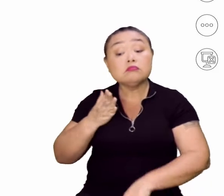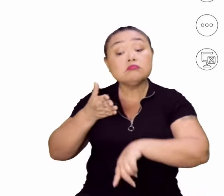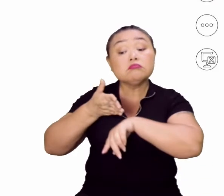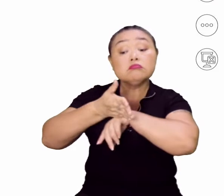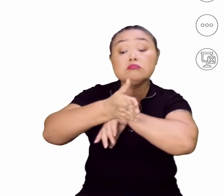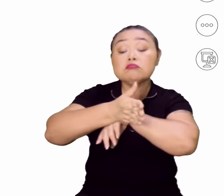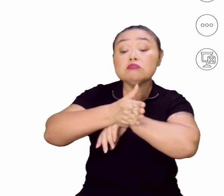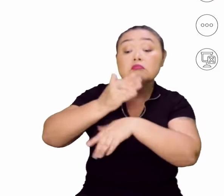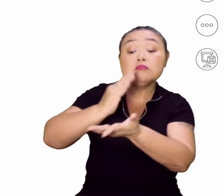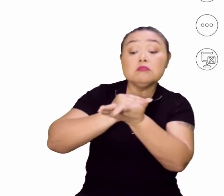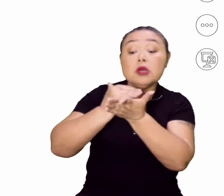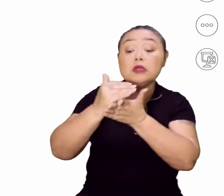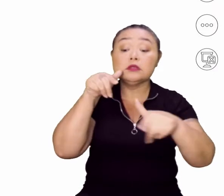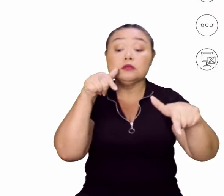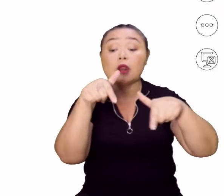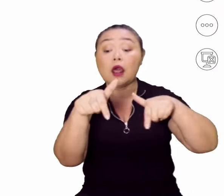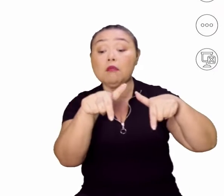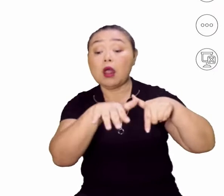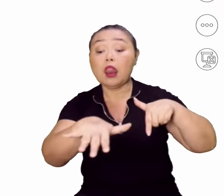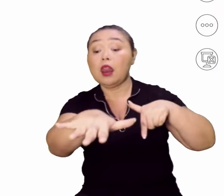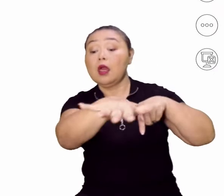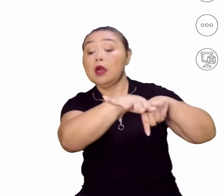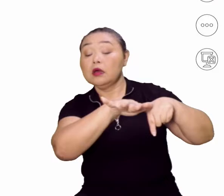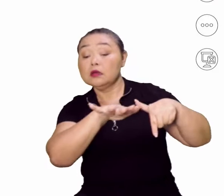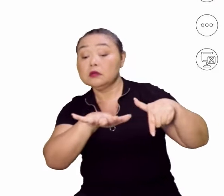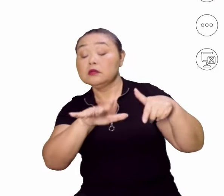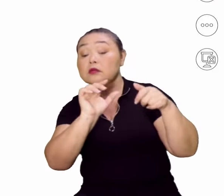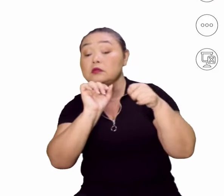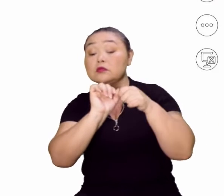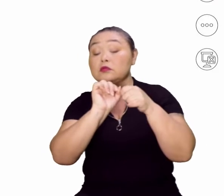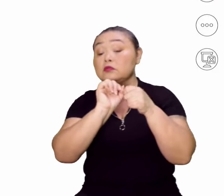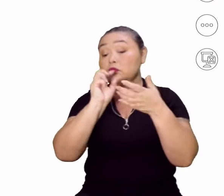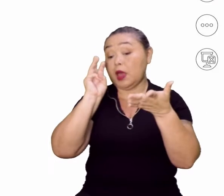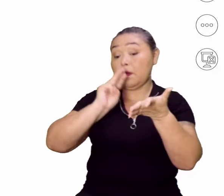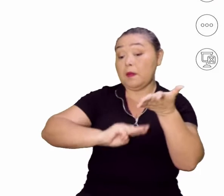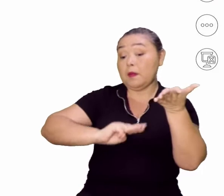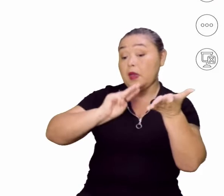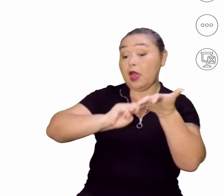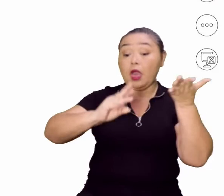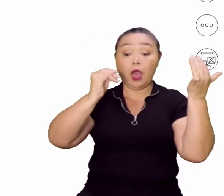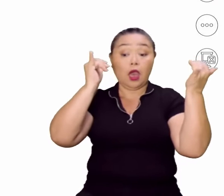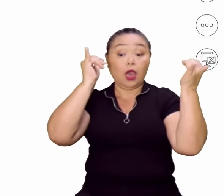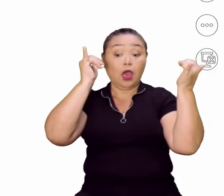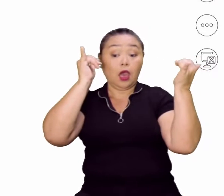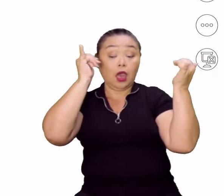de trabalho, as medidas ou os métodos